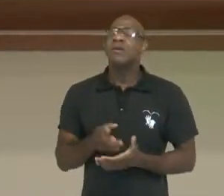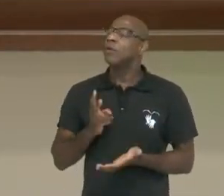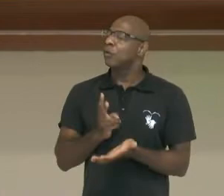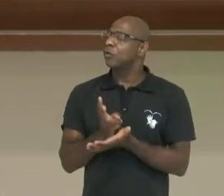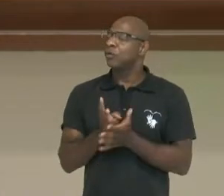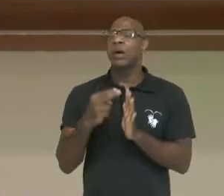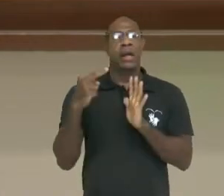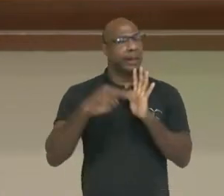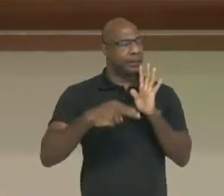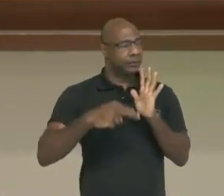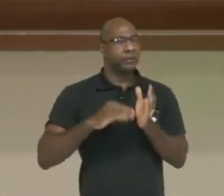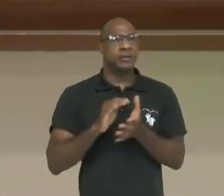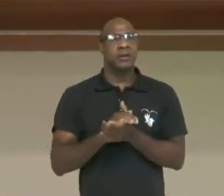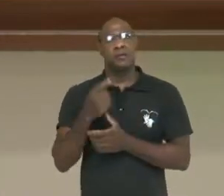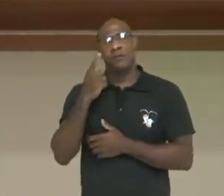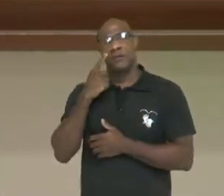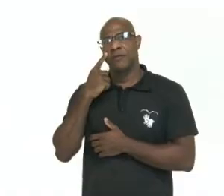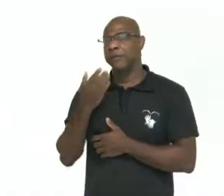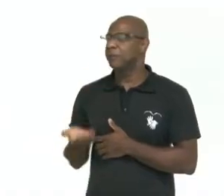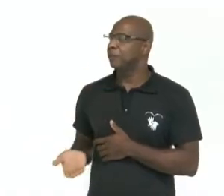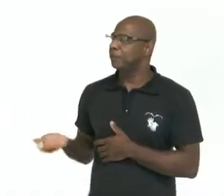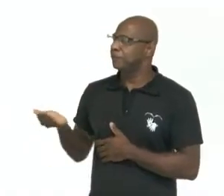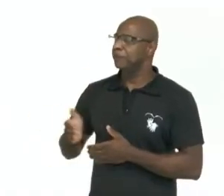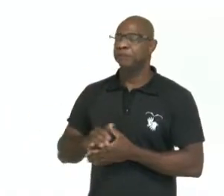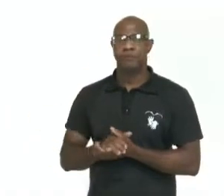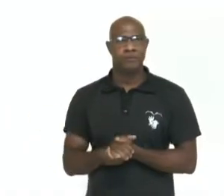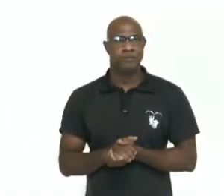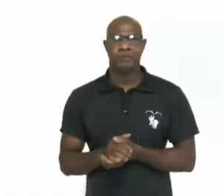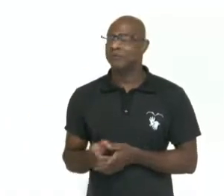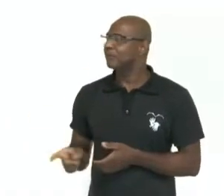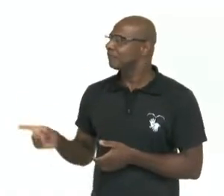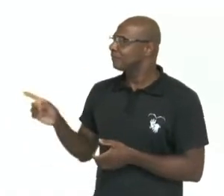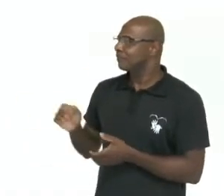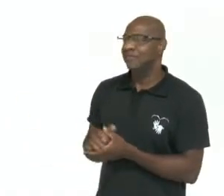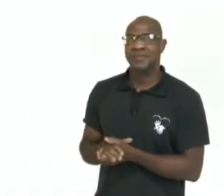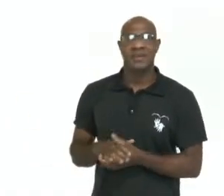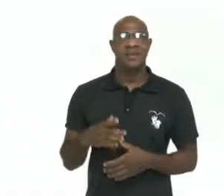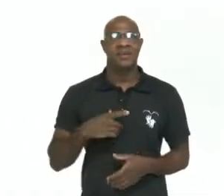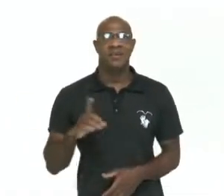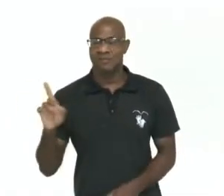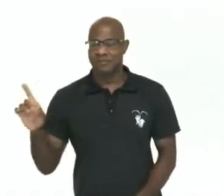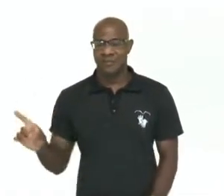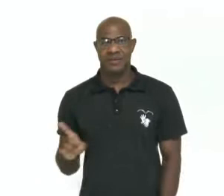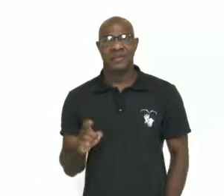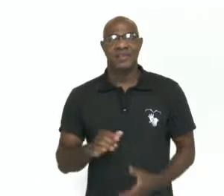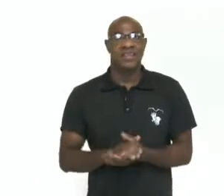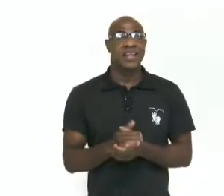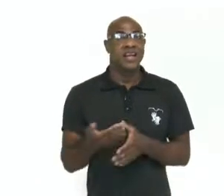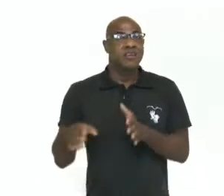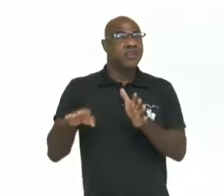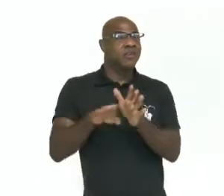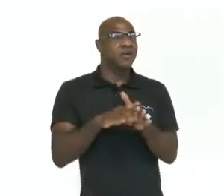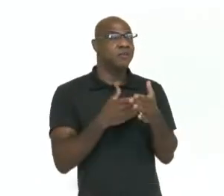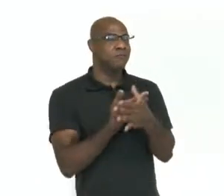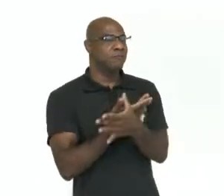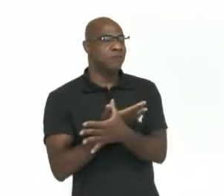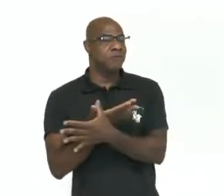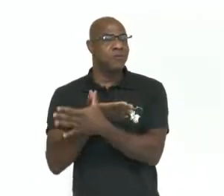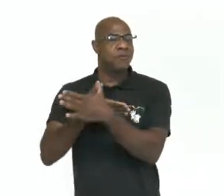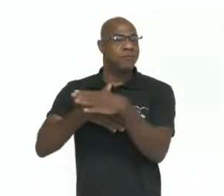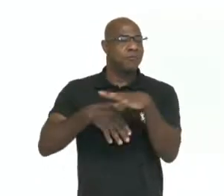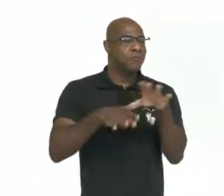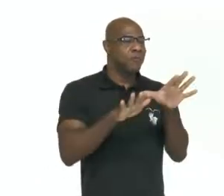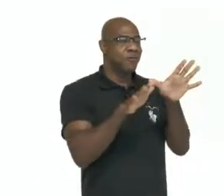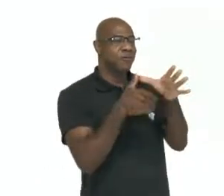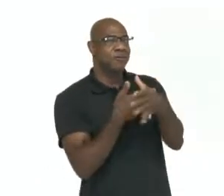observar se realmente mereceu ou não esse castigo. Quando o menino voltou falando que todas as borboletas da terra passaram pela chácara